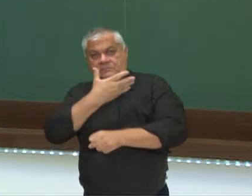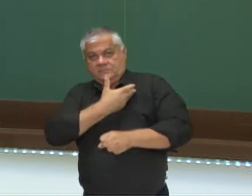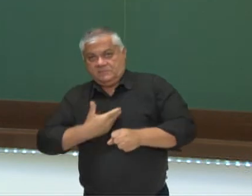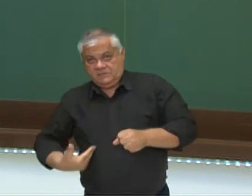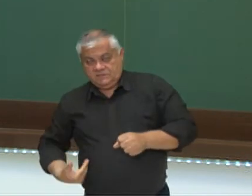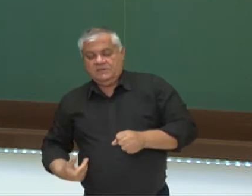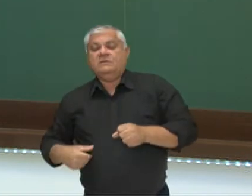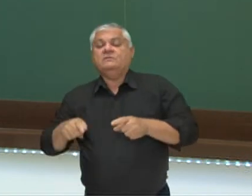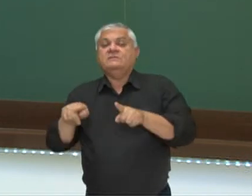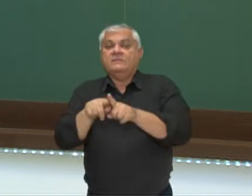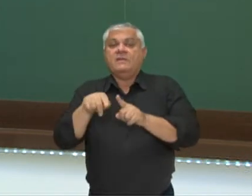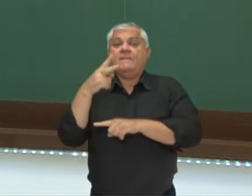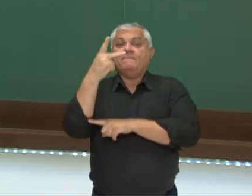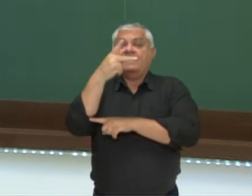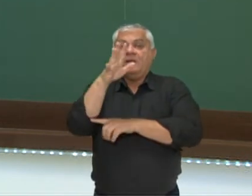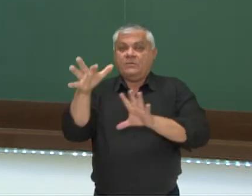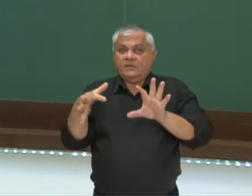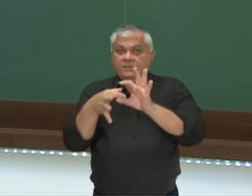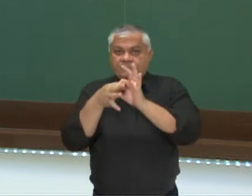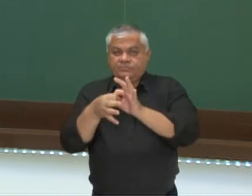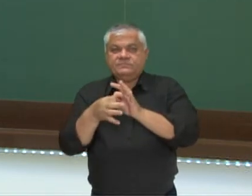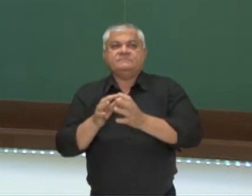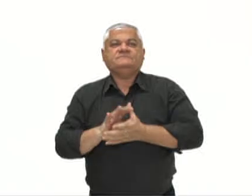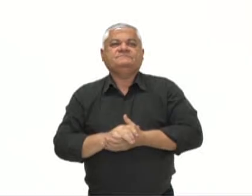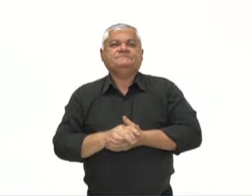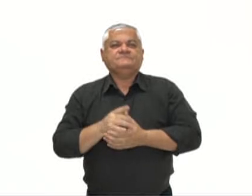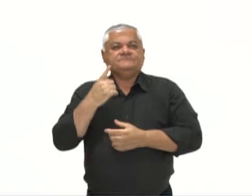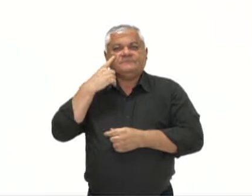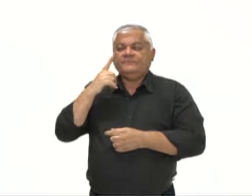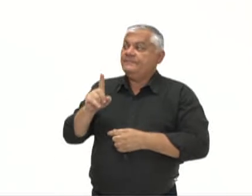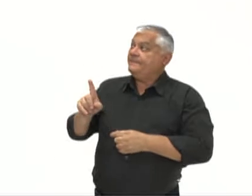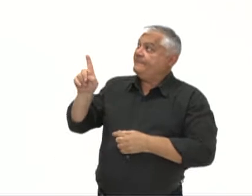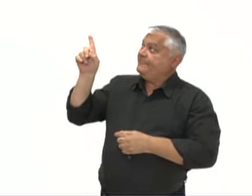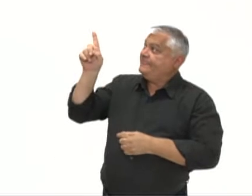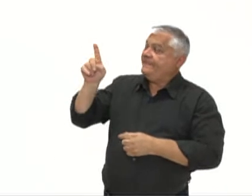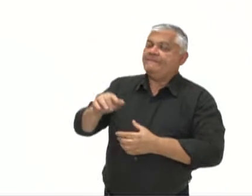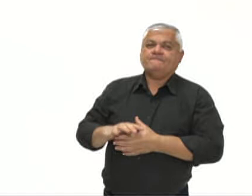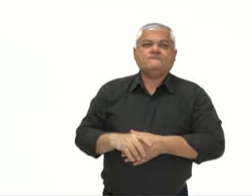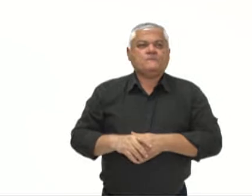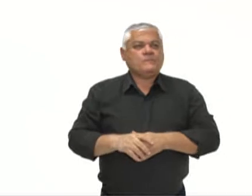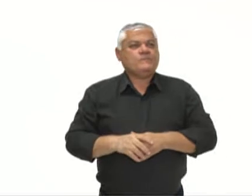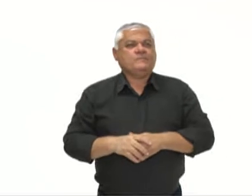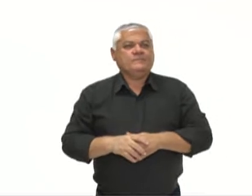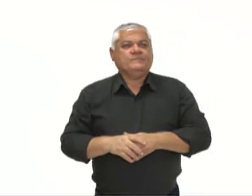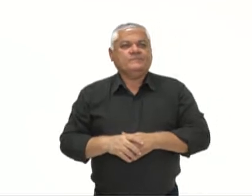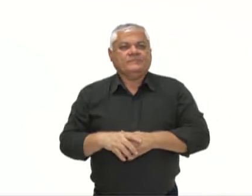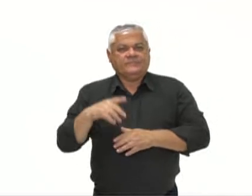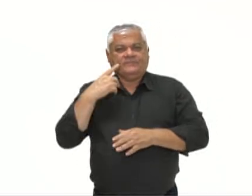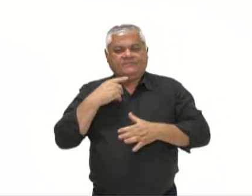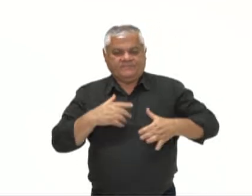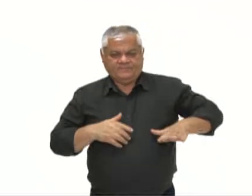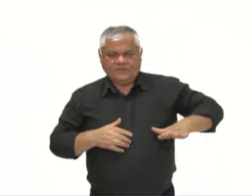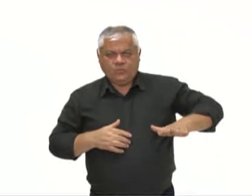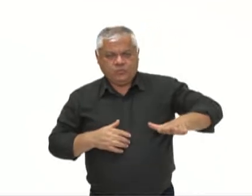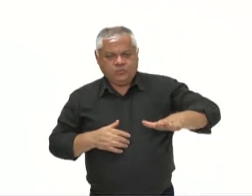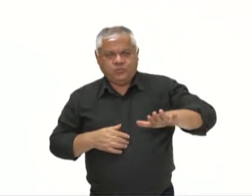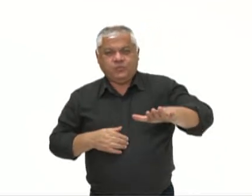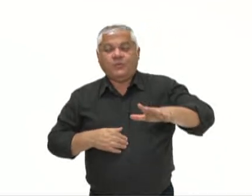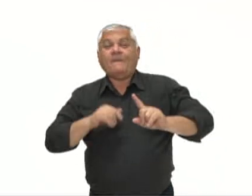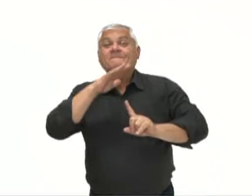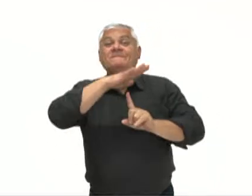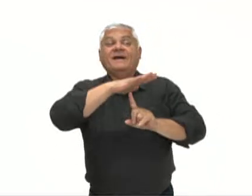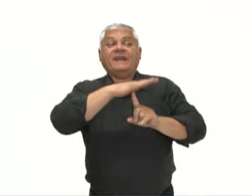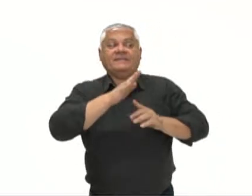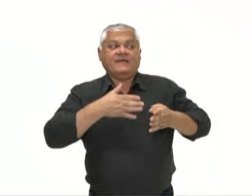e paraguaio na década de 60. Olha aqui na tela, ó, que a gente está vendo aqui, ó, as margens do rio Paraná passam por imensas